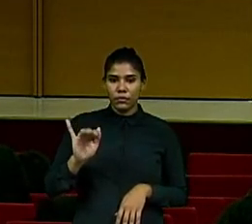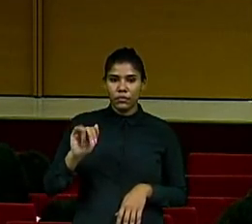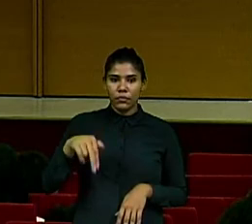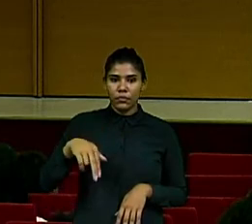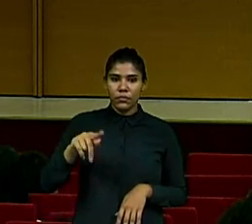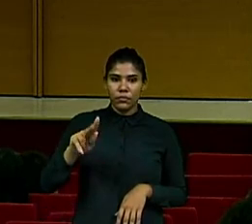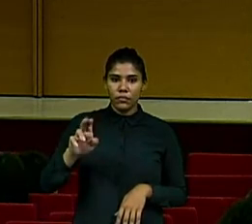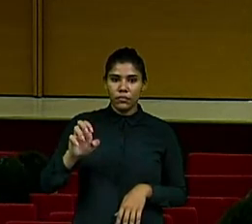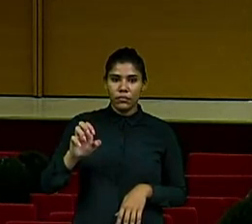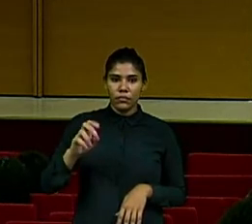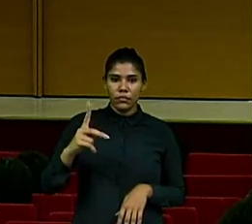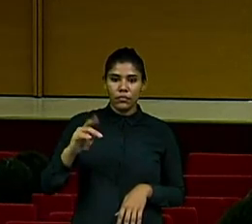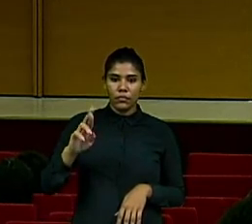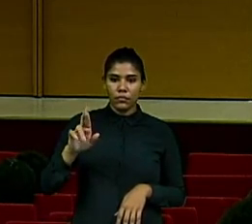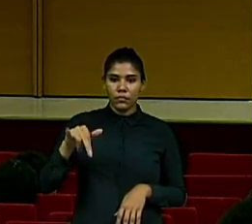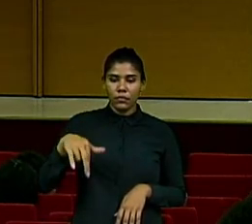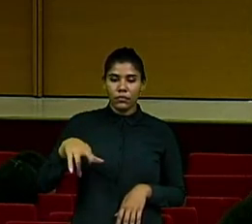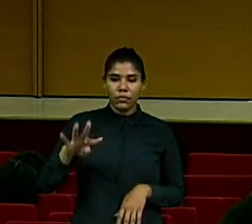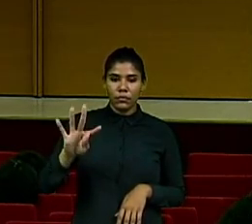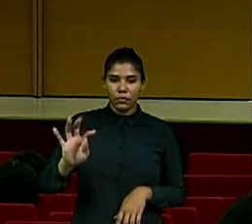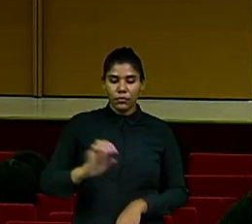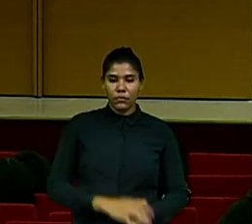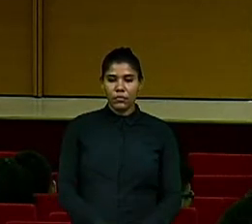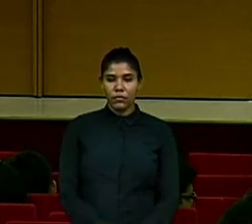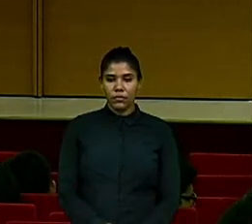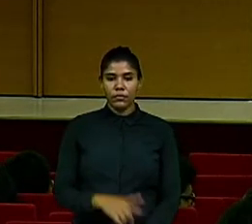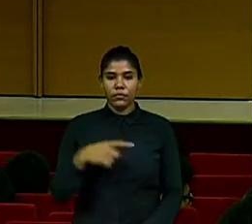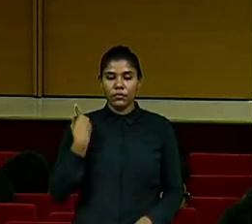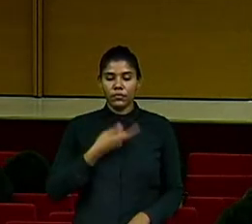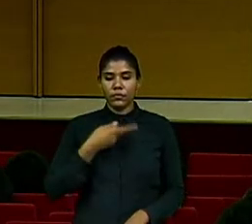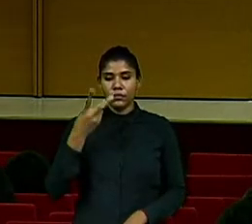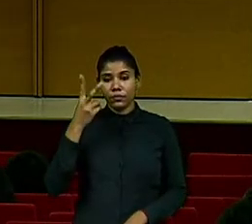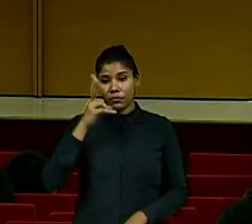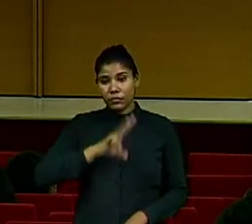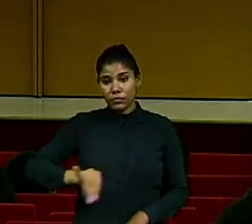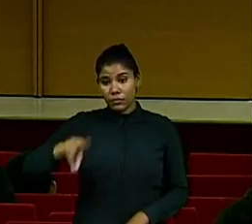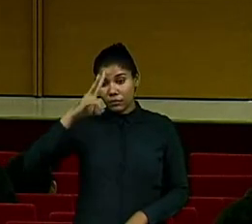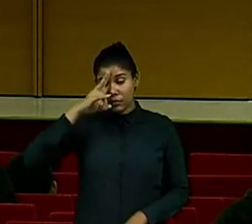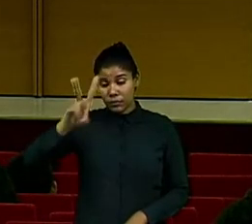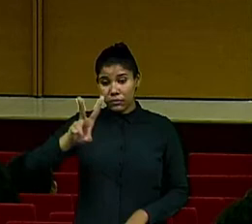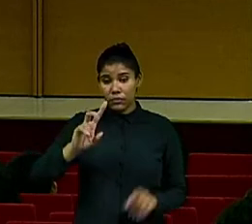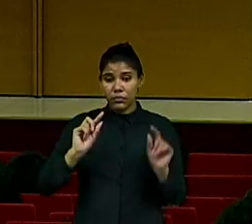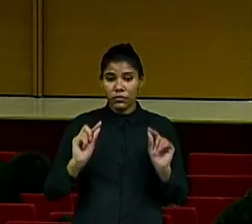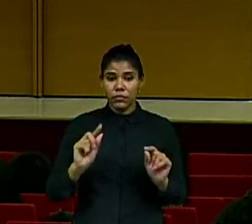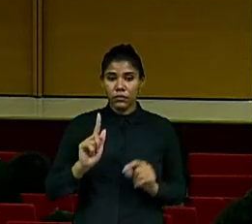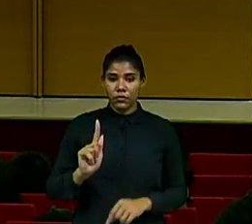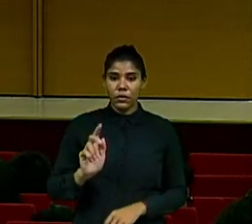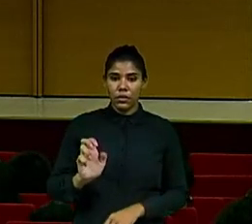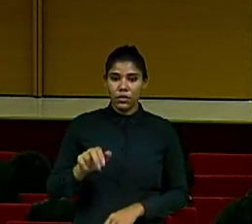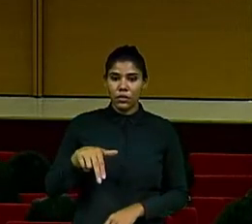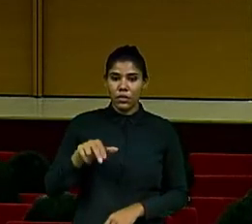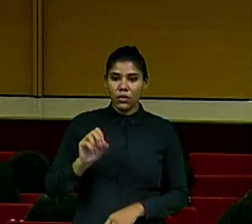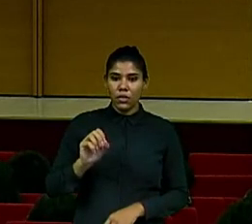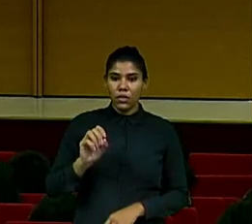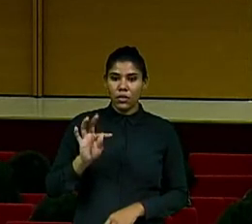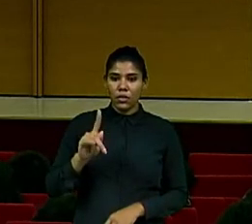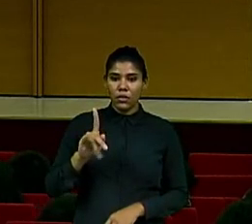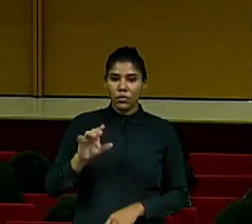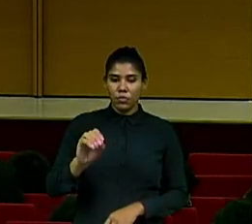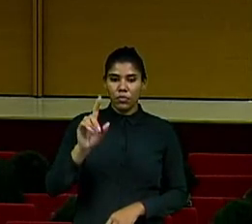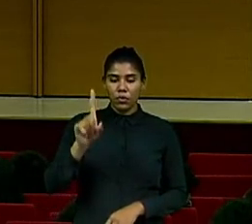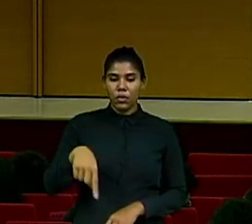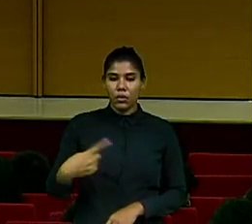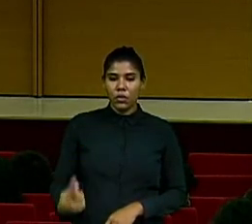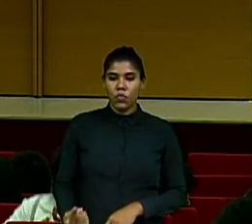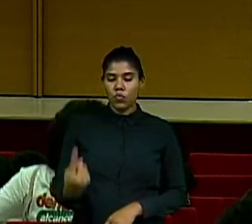esse negócio e nós vamos lembrar pessoal o genótipo de cada um de nós é único